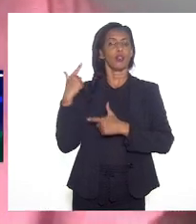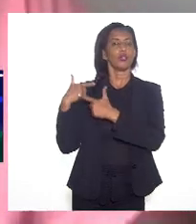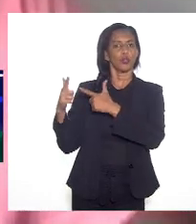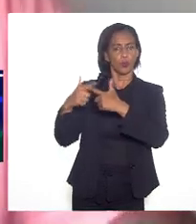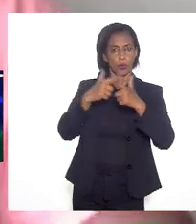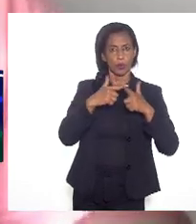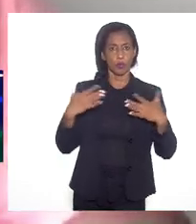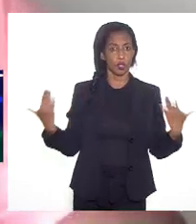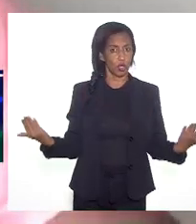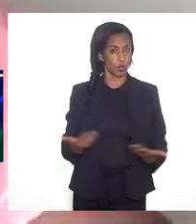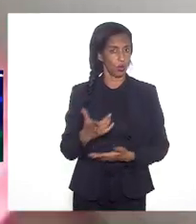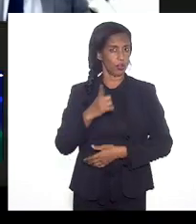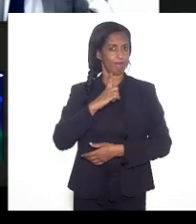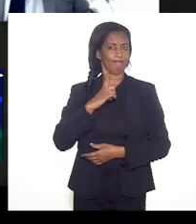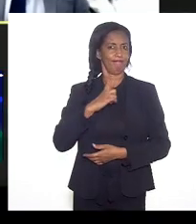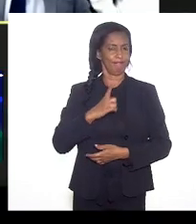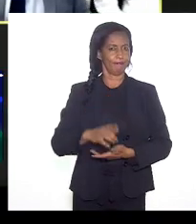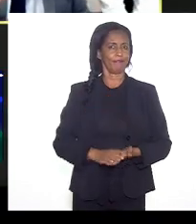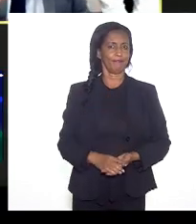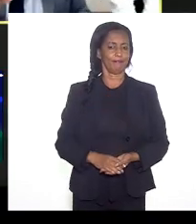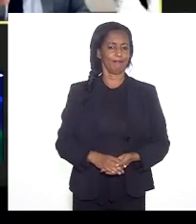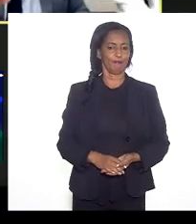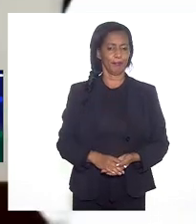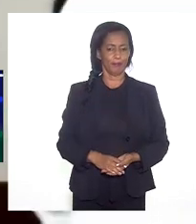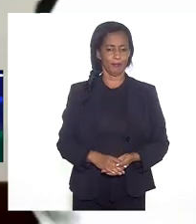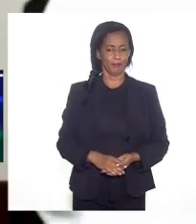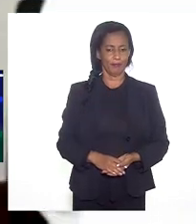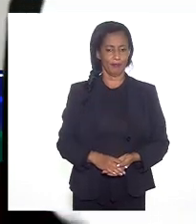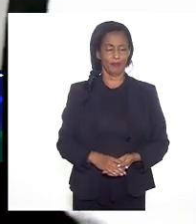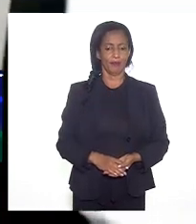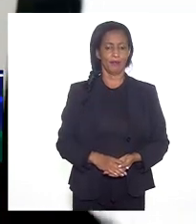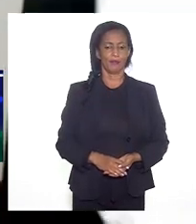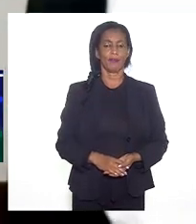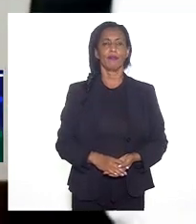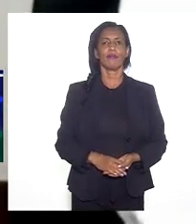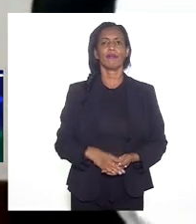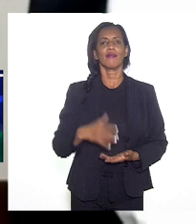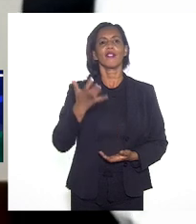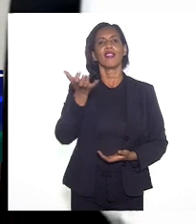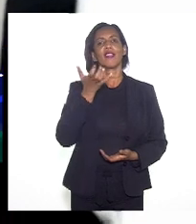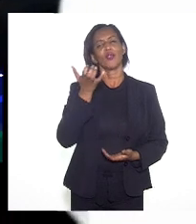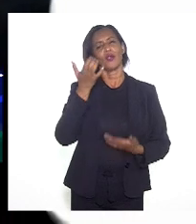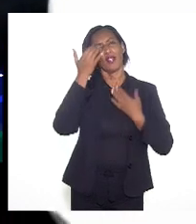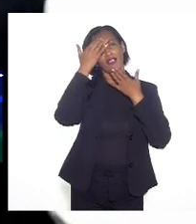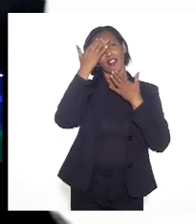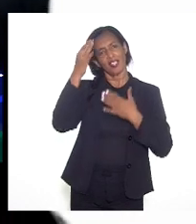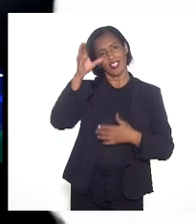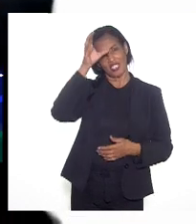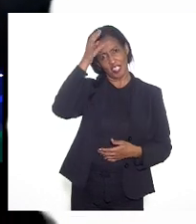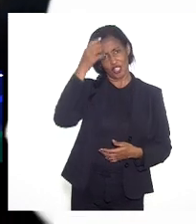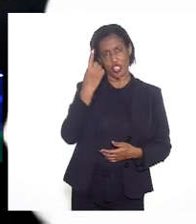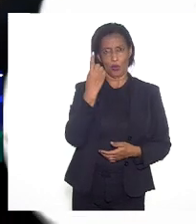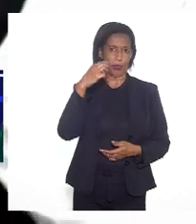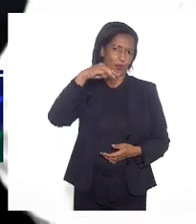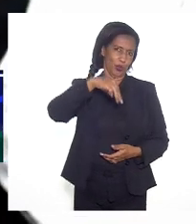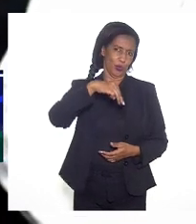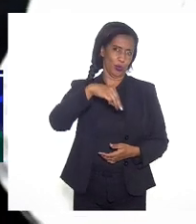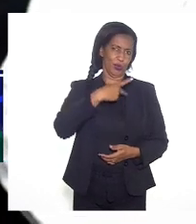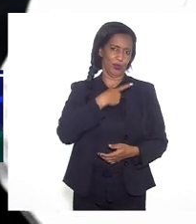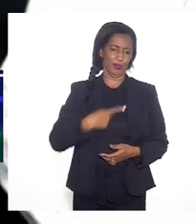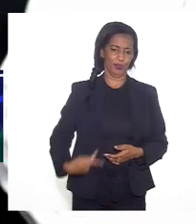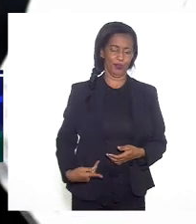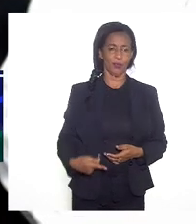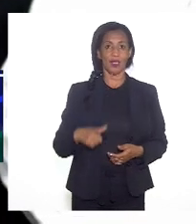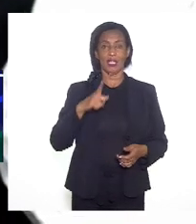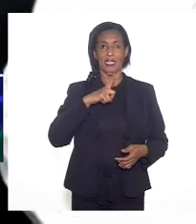hoje enfrentamos. Eu quero agradecer a tia, que ela ficou um minuto na presidência. Estão escritos